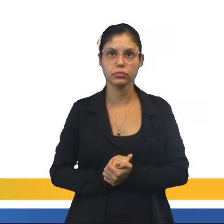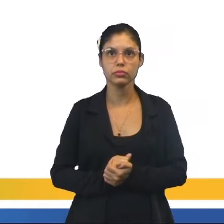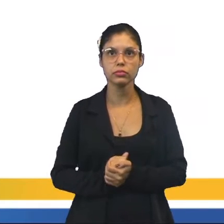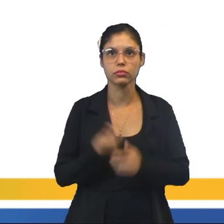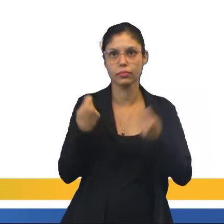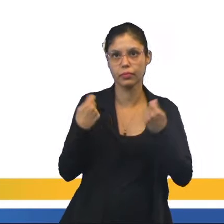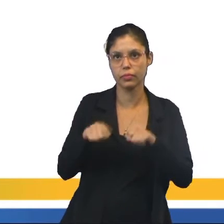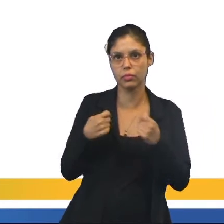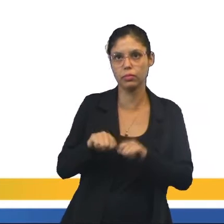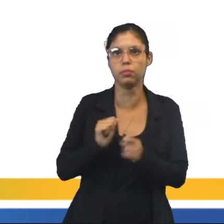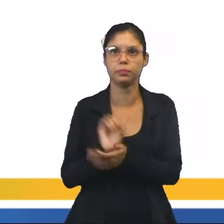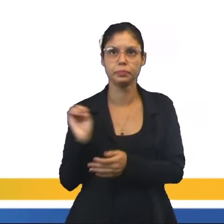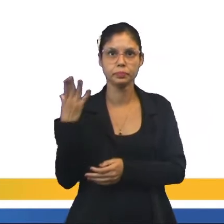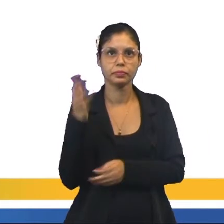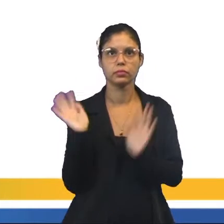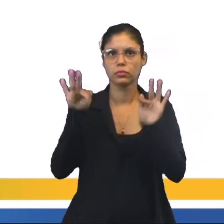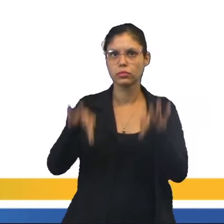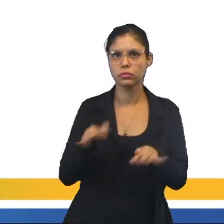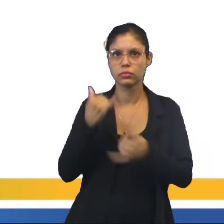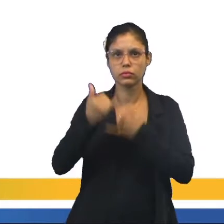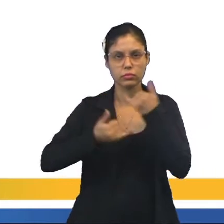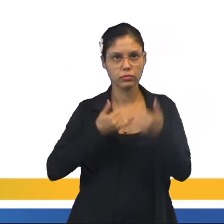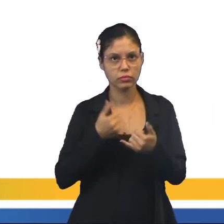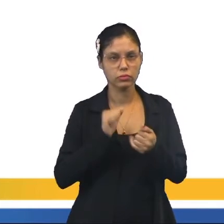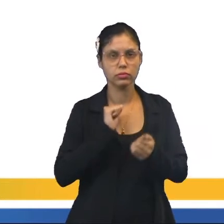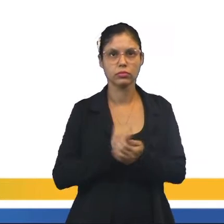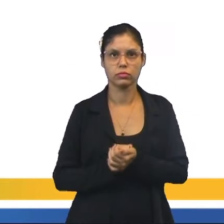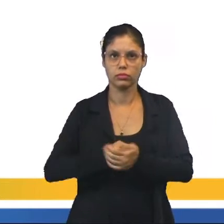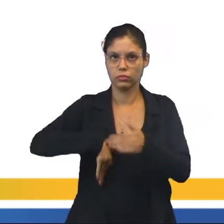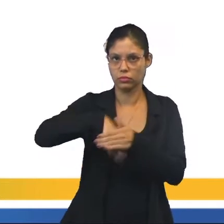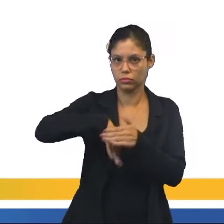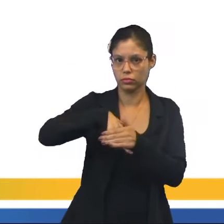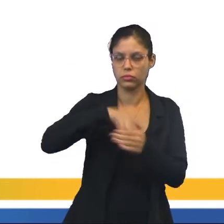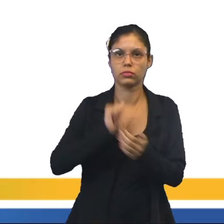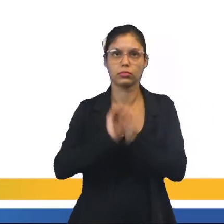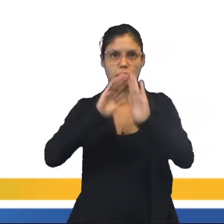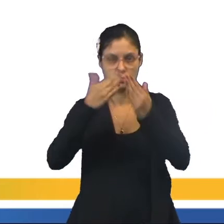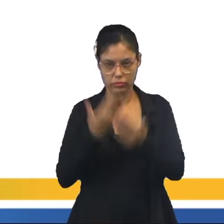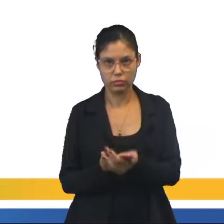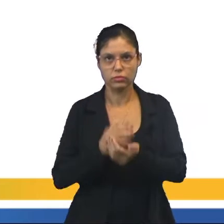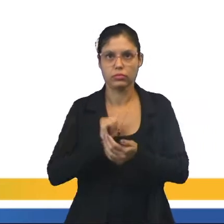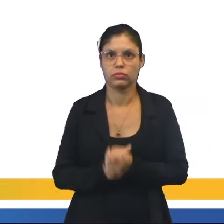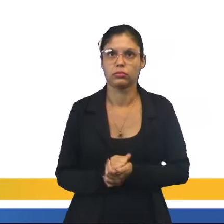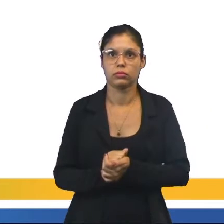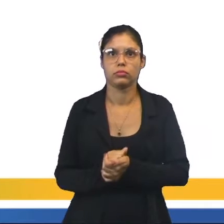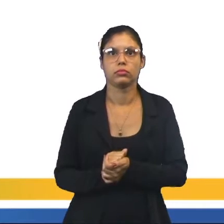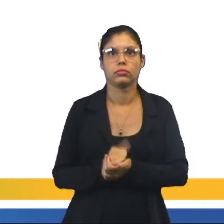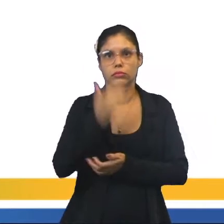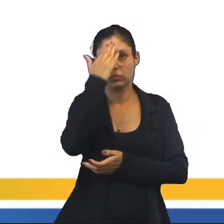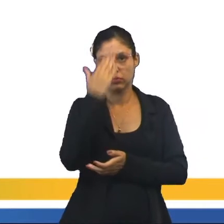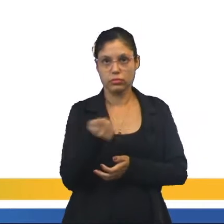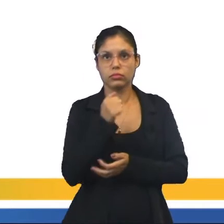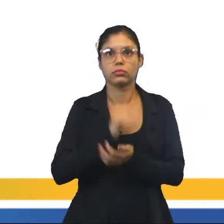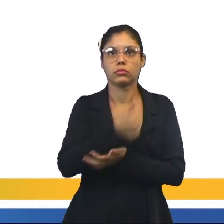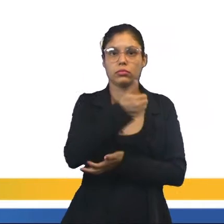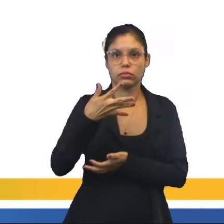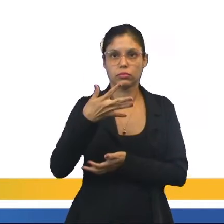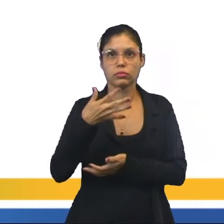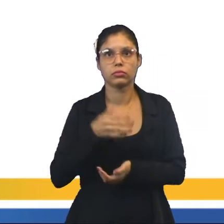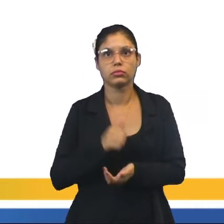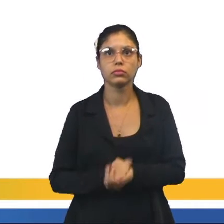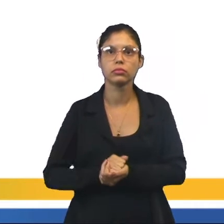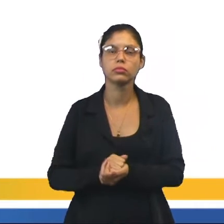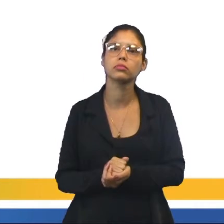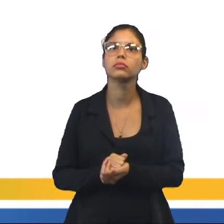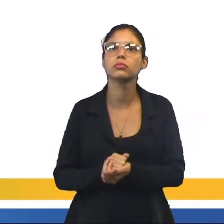pênaltis, caso precisasse, na final dos jogos de futebol escolares. Sabendo